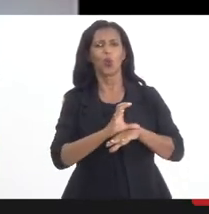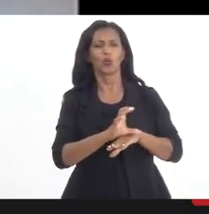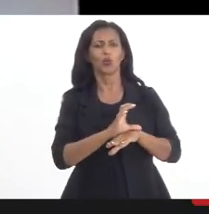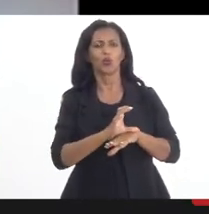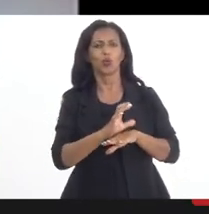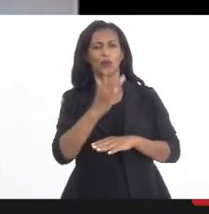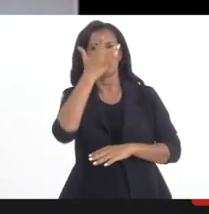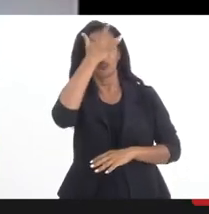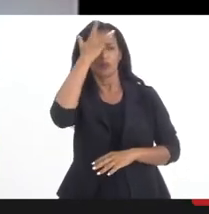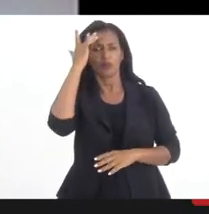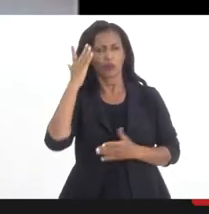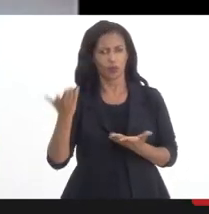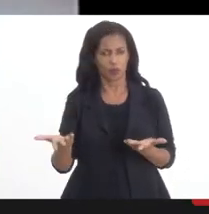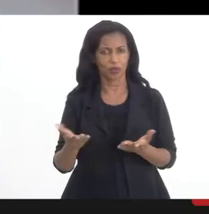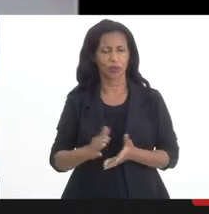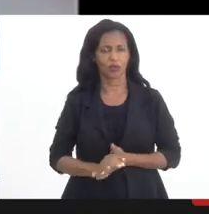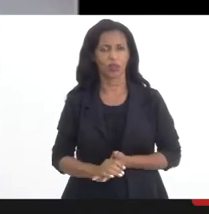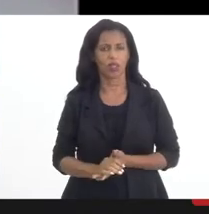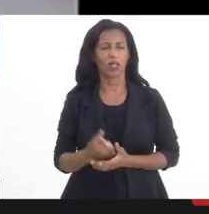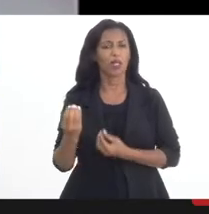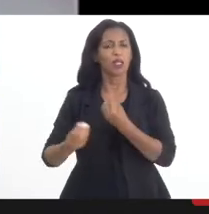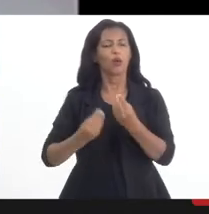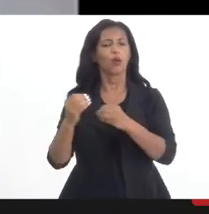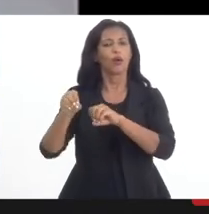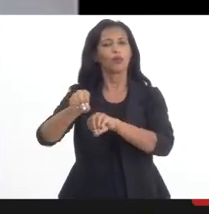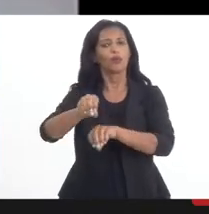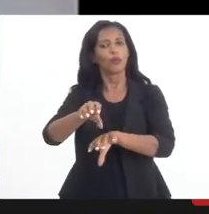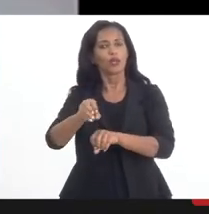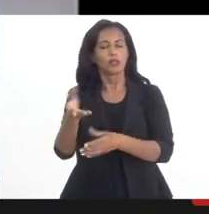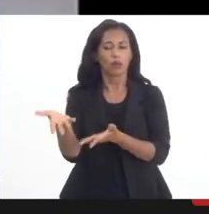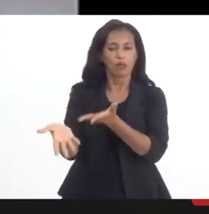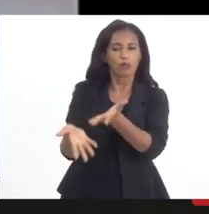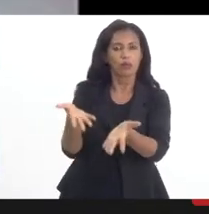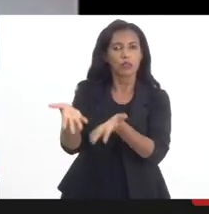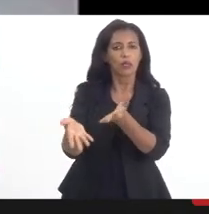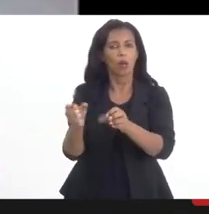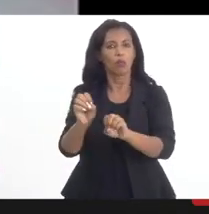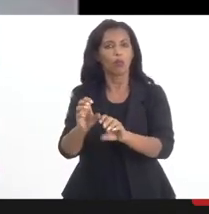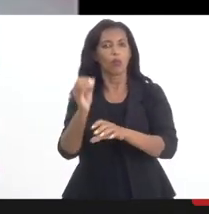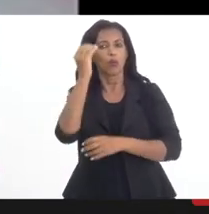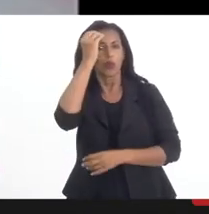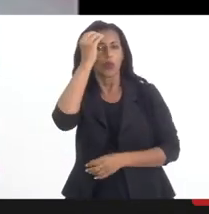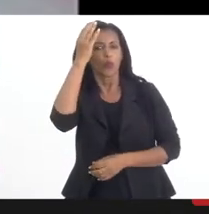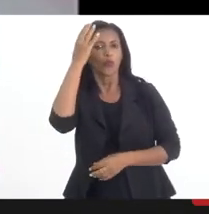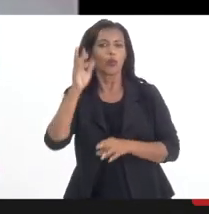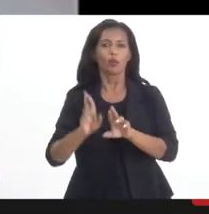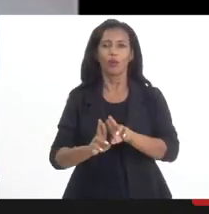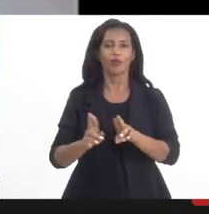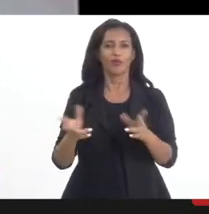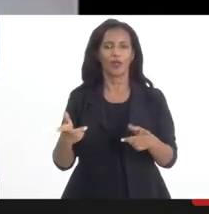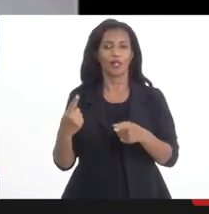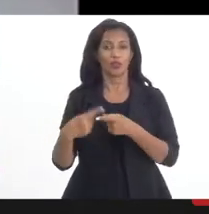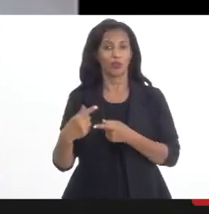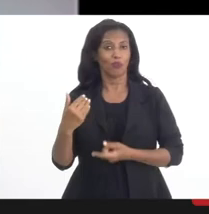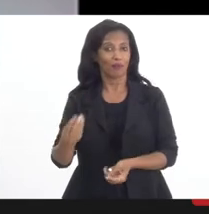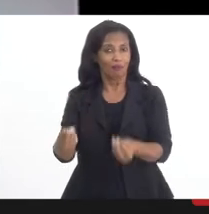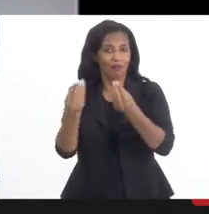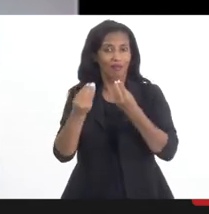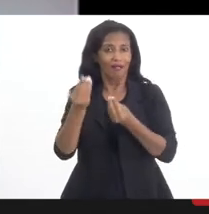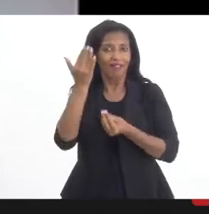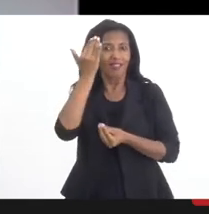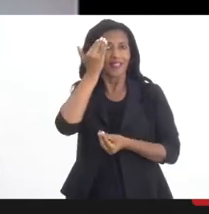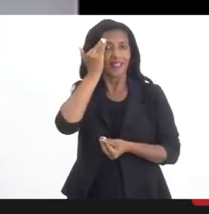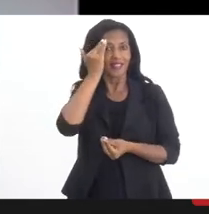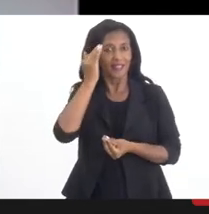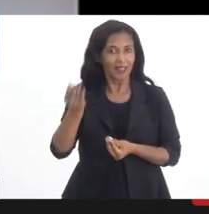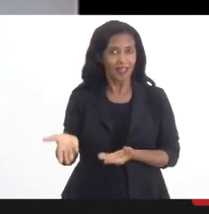das pessoas, e com a educação, né, quando se trata de educação e cultura, isso não seria diferente, porque a gente entende, né,